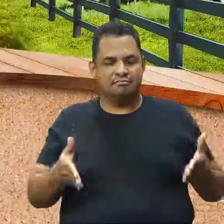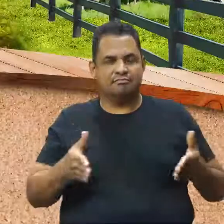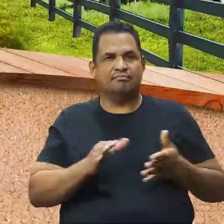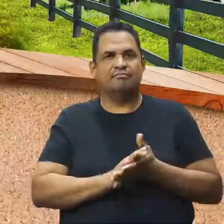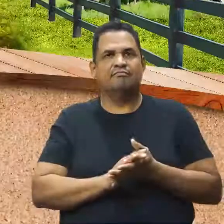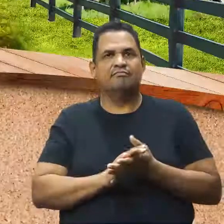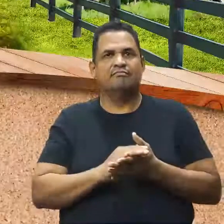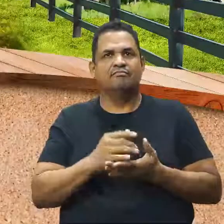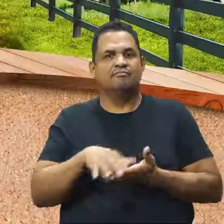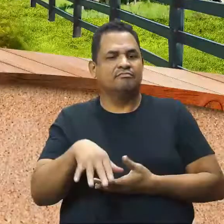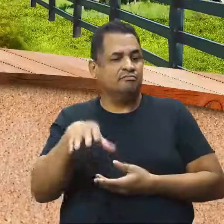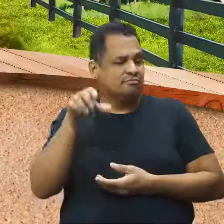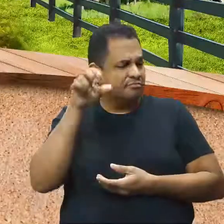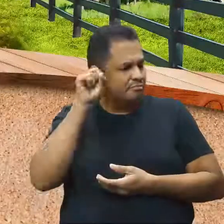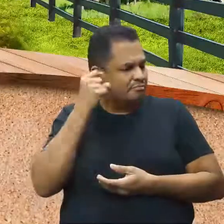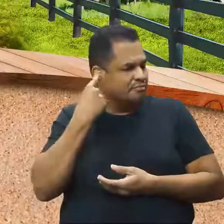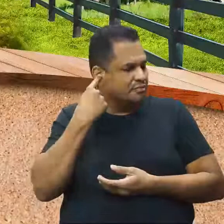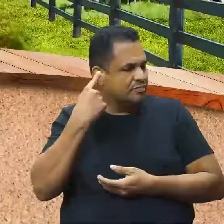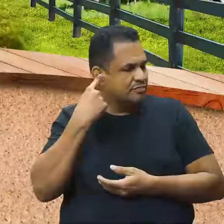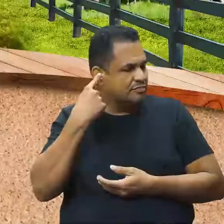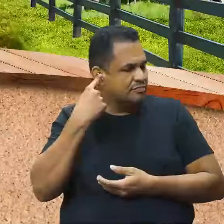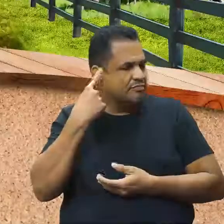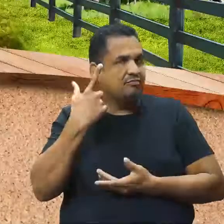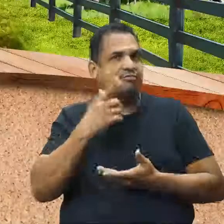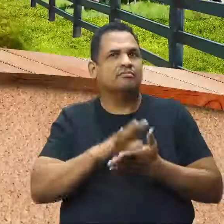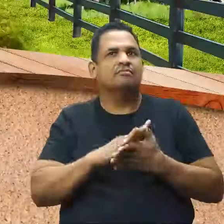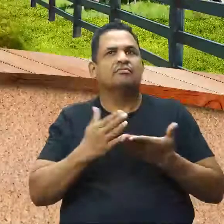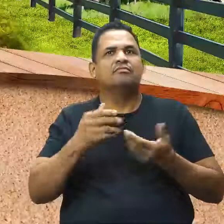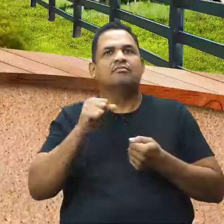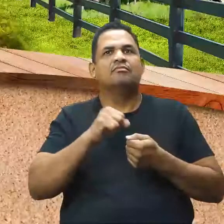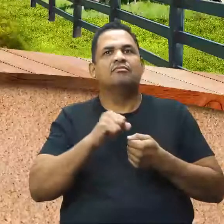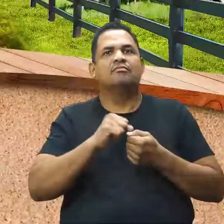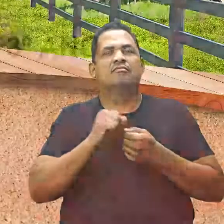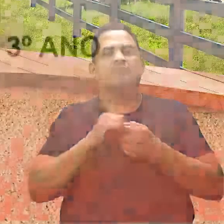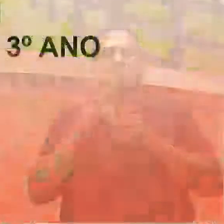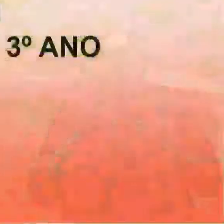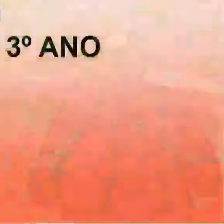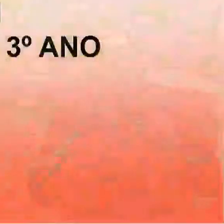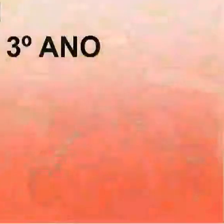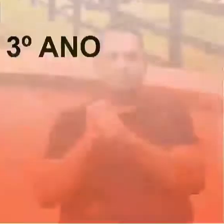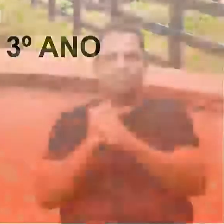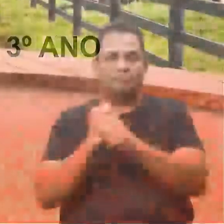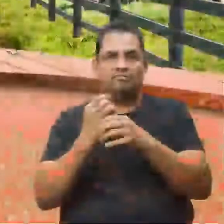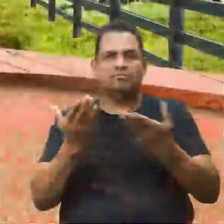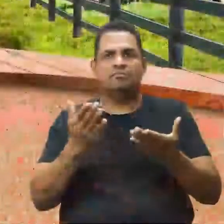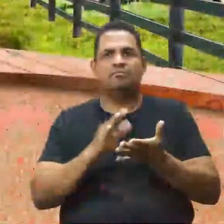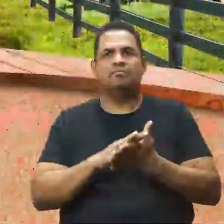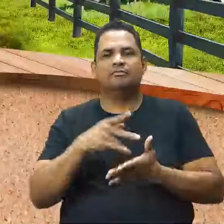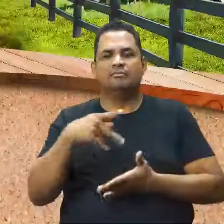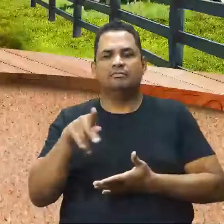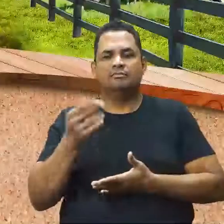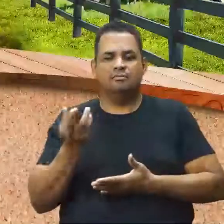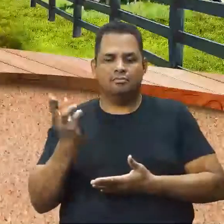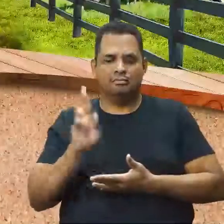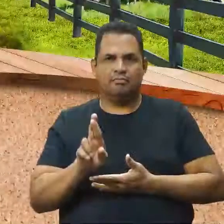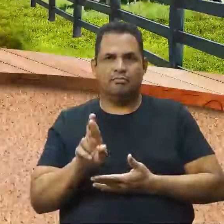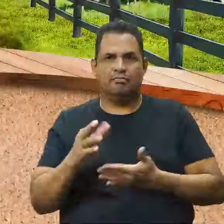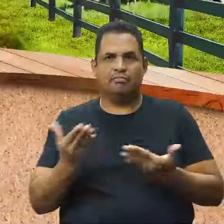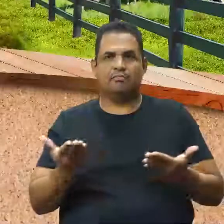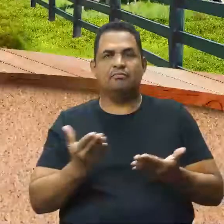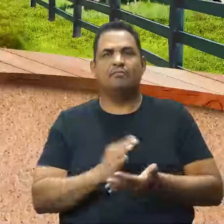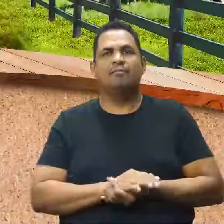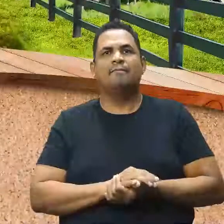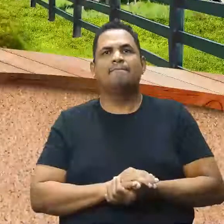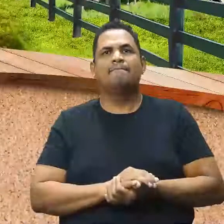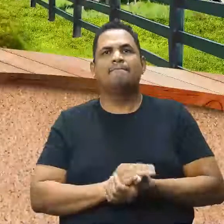fique com o ouvido atento, que a gente vai fazer uma revisão para recuperação. E